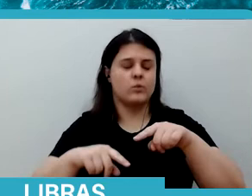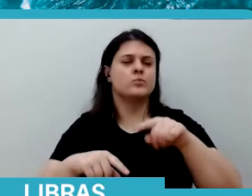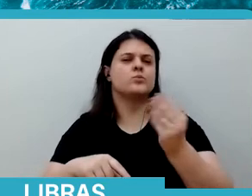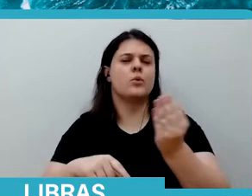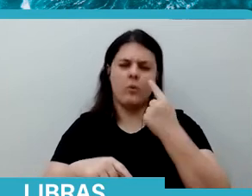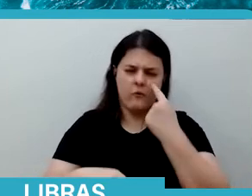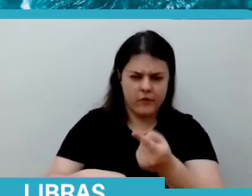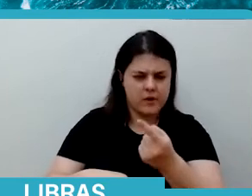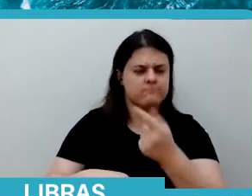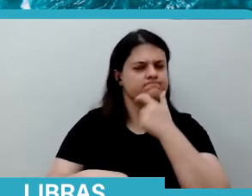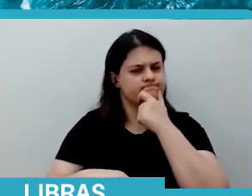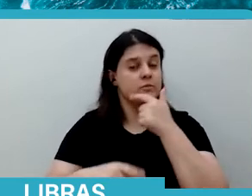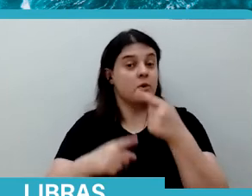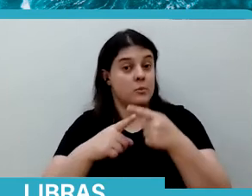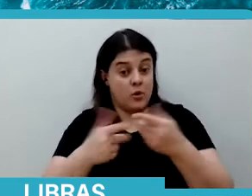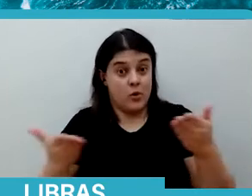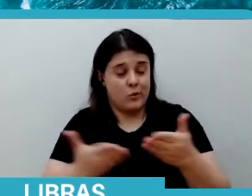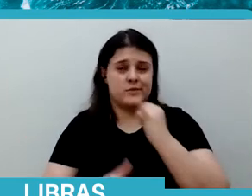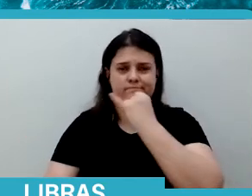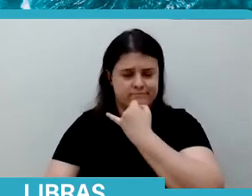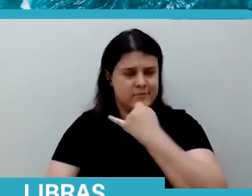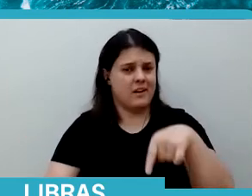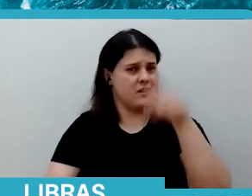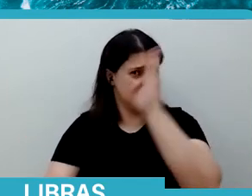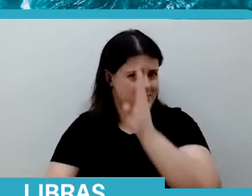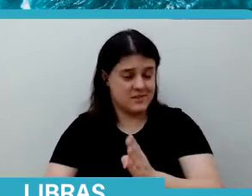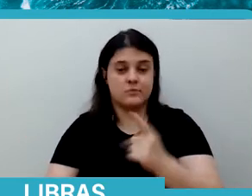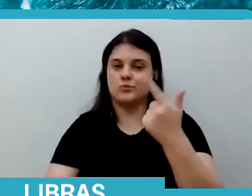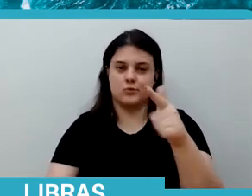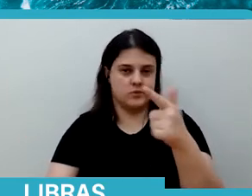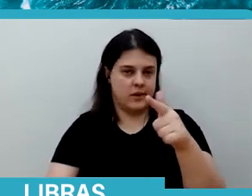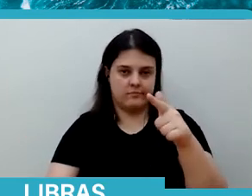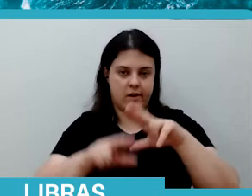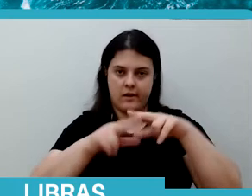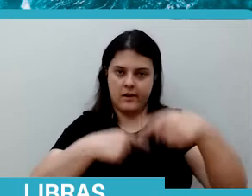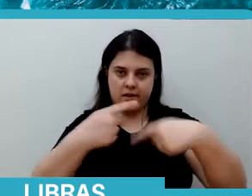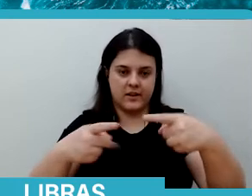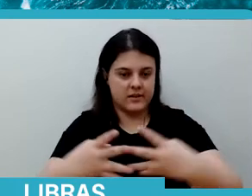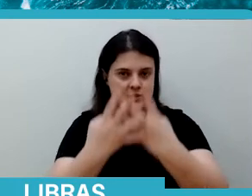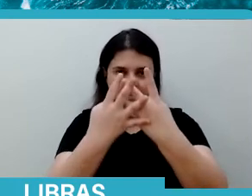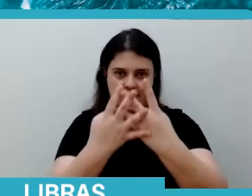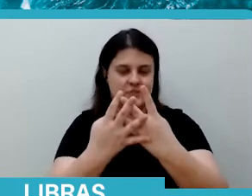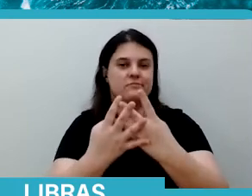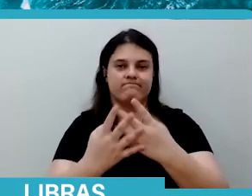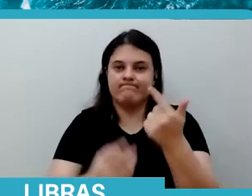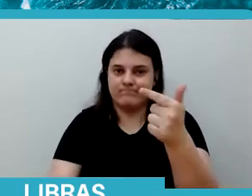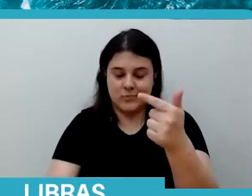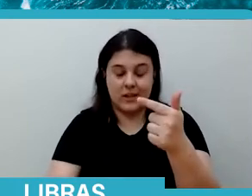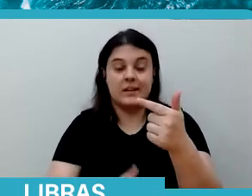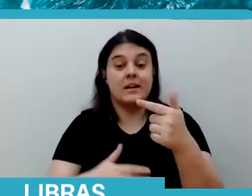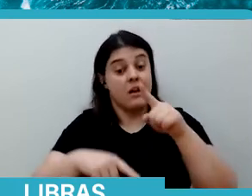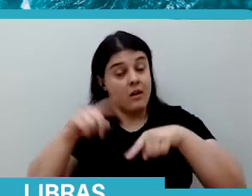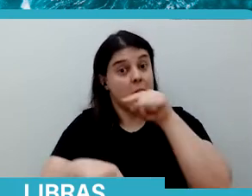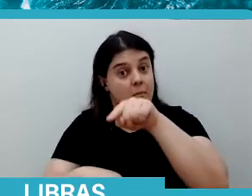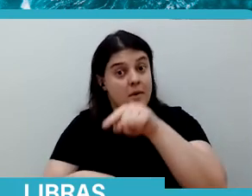olhou para ele porque hoje infelizmente no Brasil não existe reciclagem para rede de pesca então e